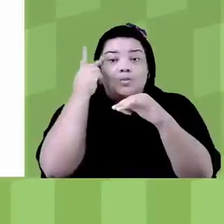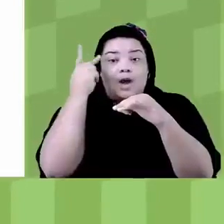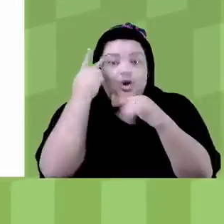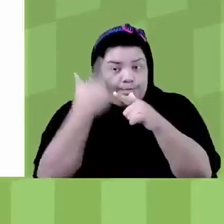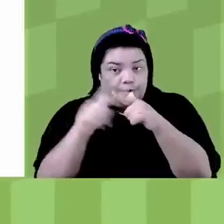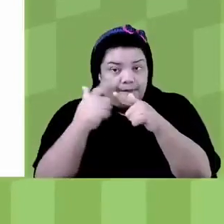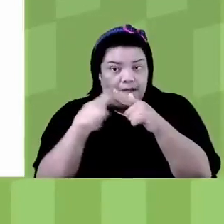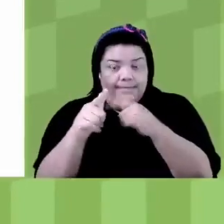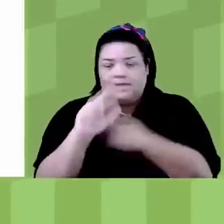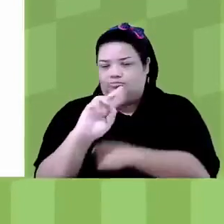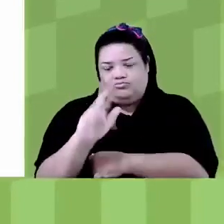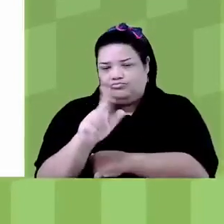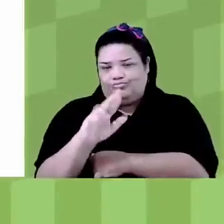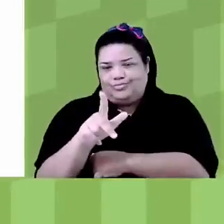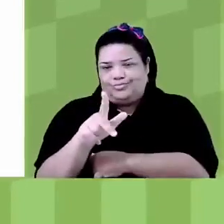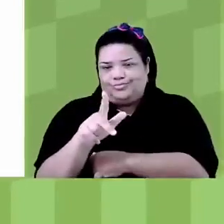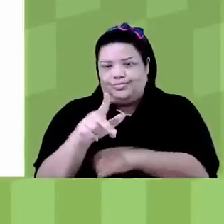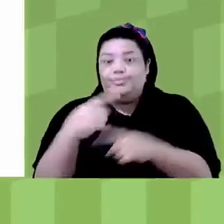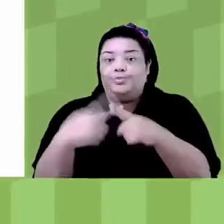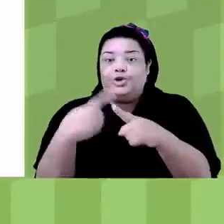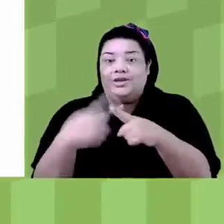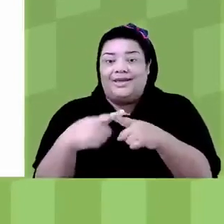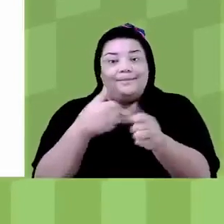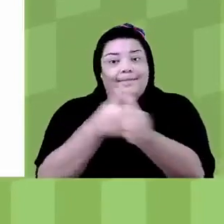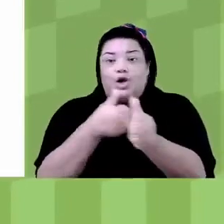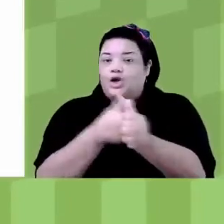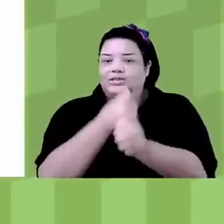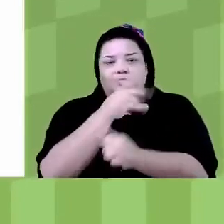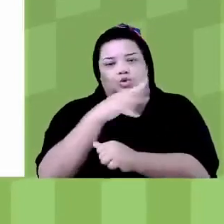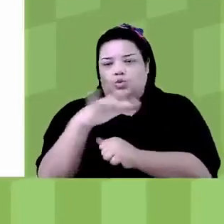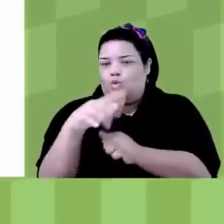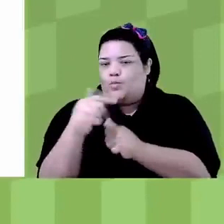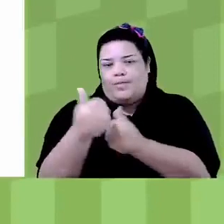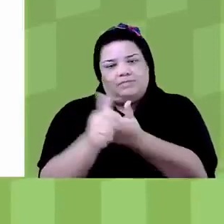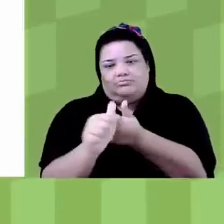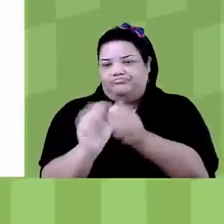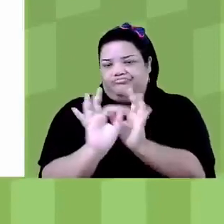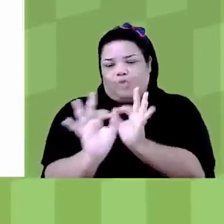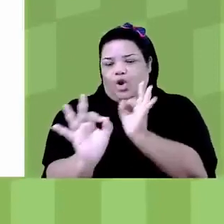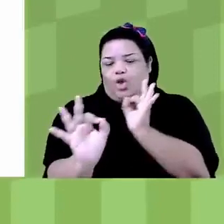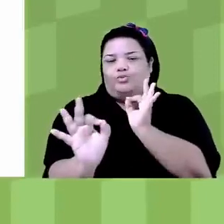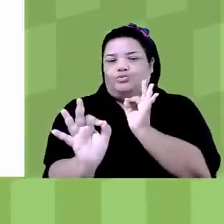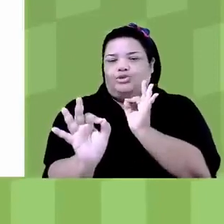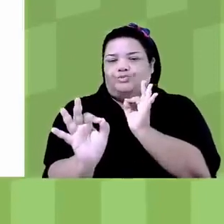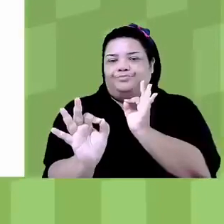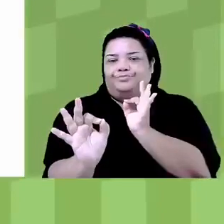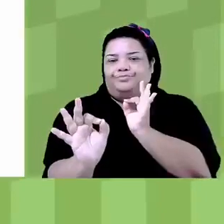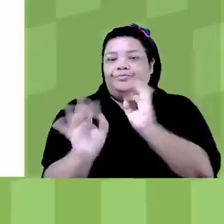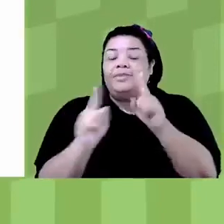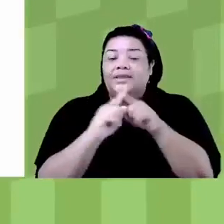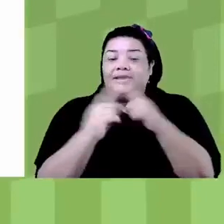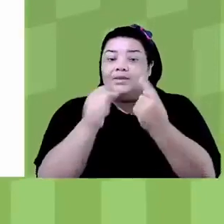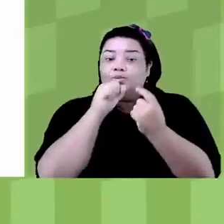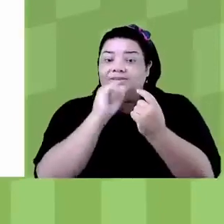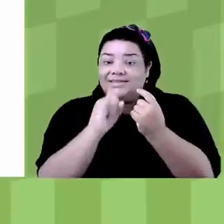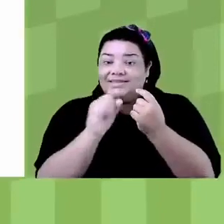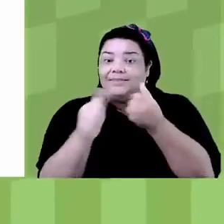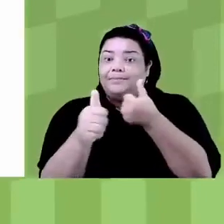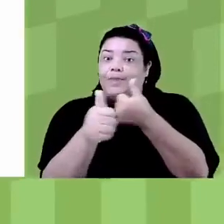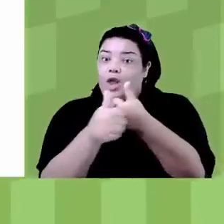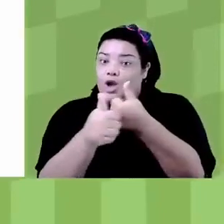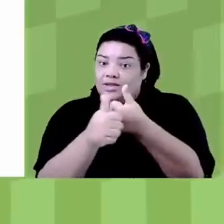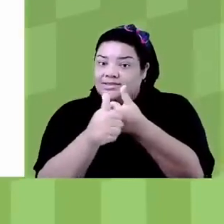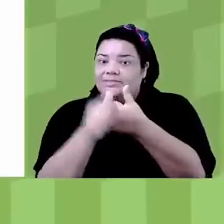né? Então, o risco deriva de perigo, exposição, e também